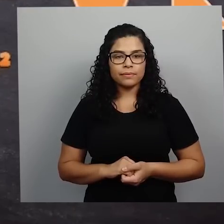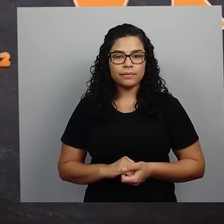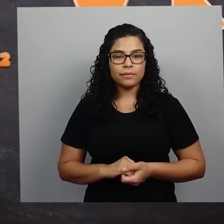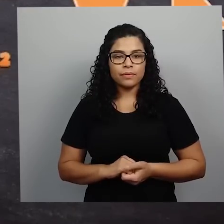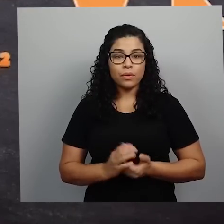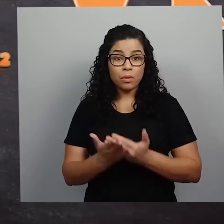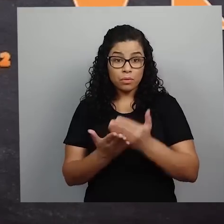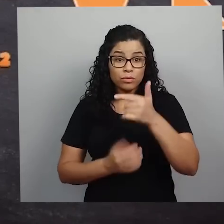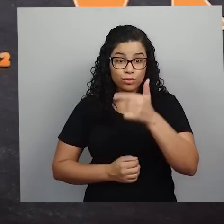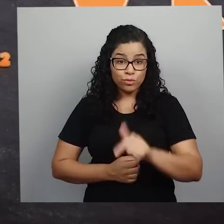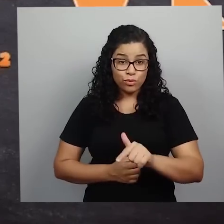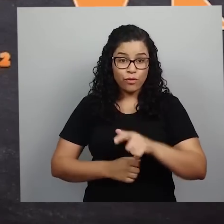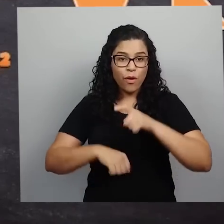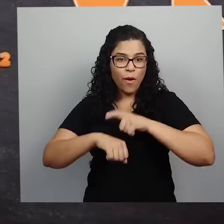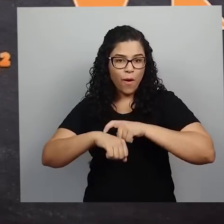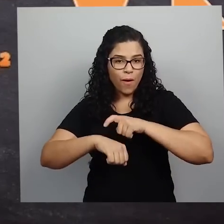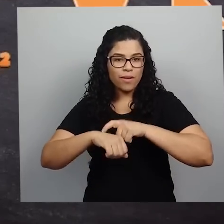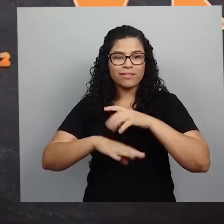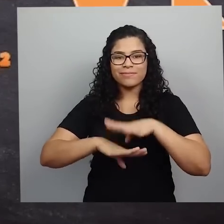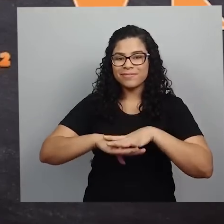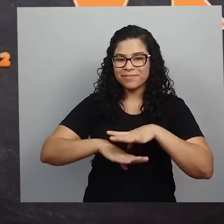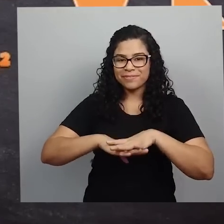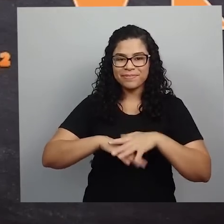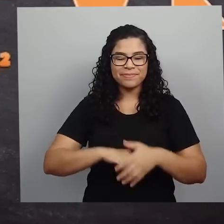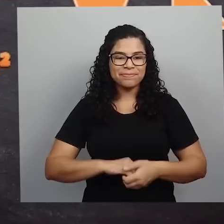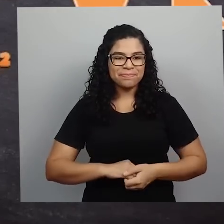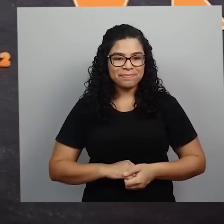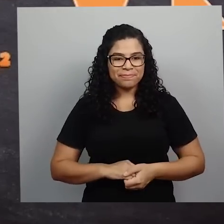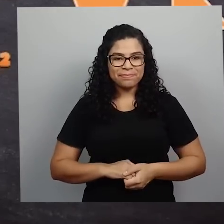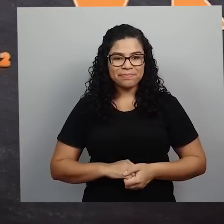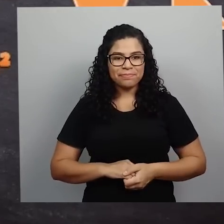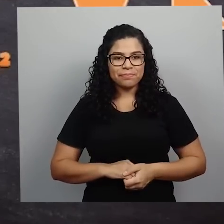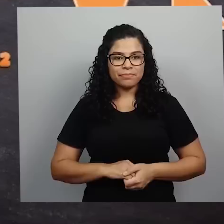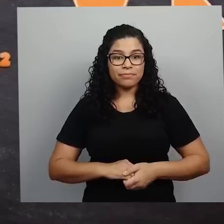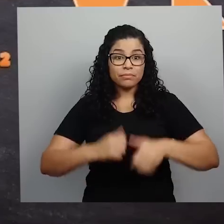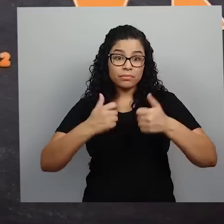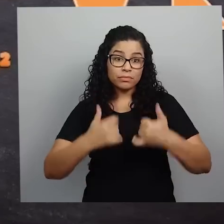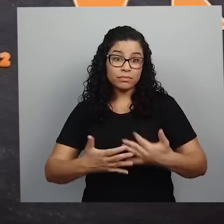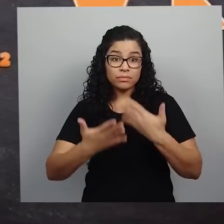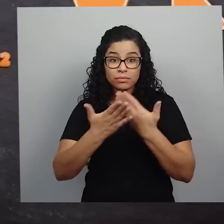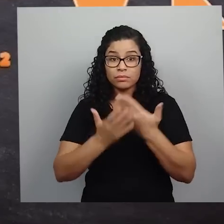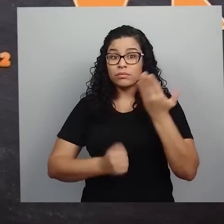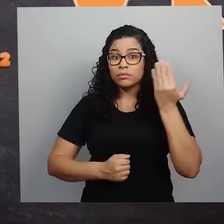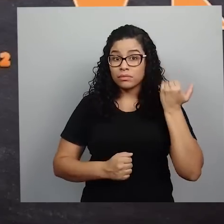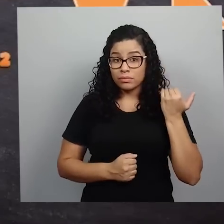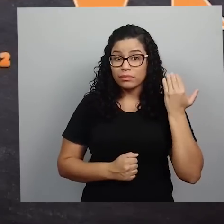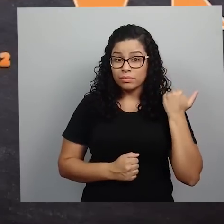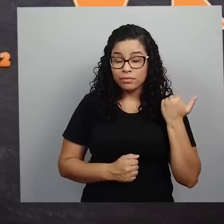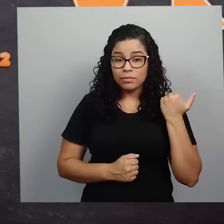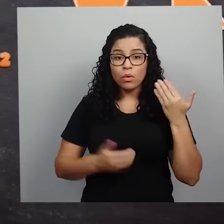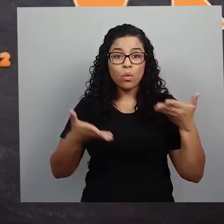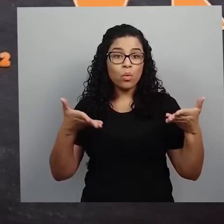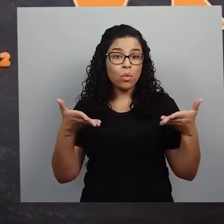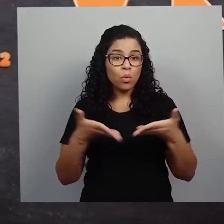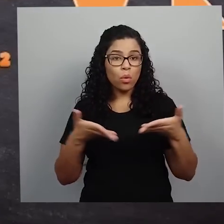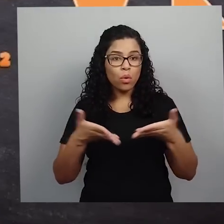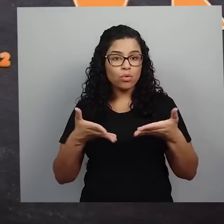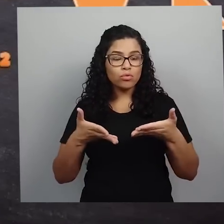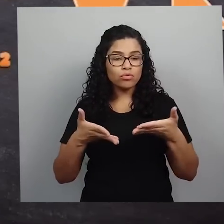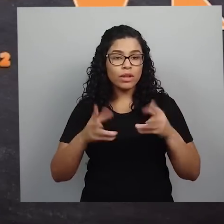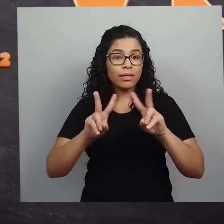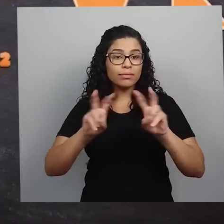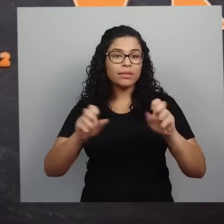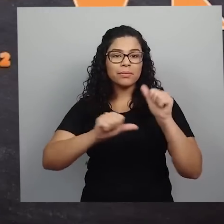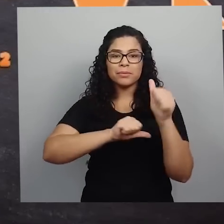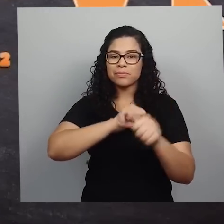Reiniciando mais uma Hora da Matemática. Como dissemos na última aula, hoje vamos mudar um